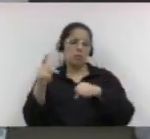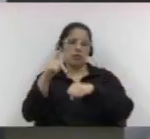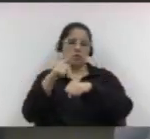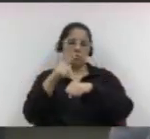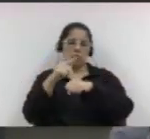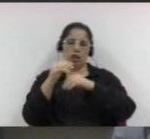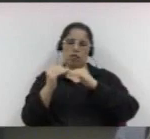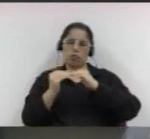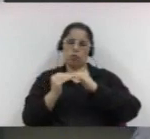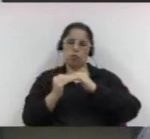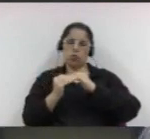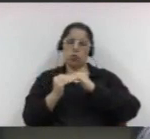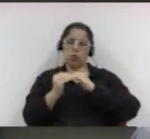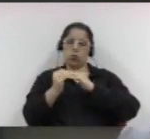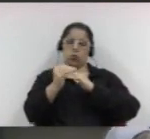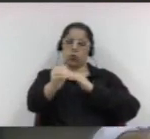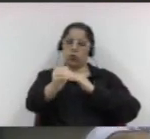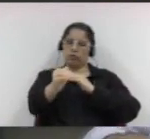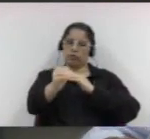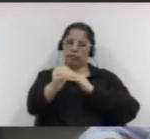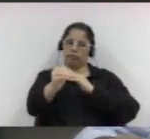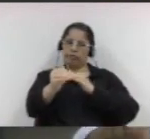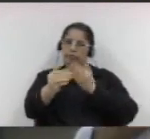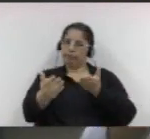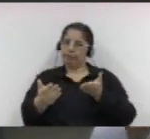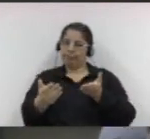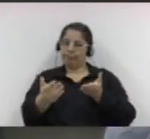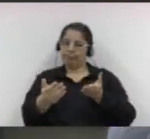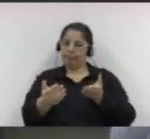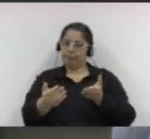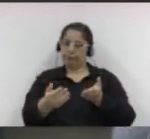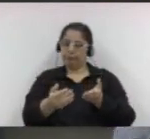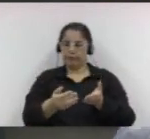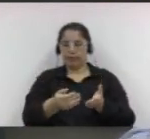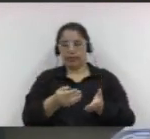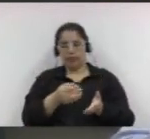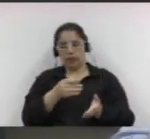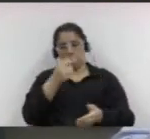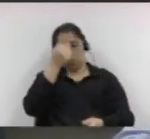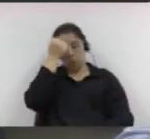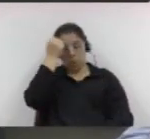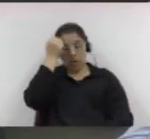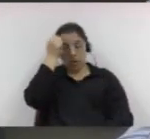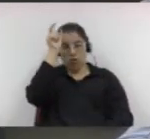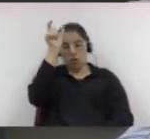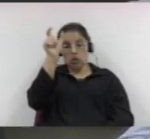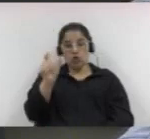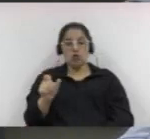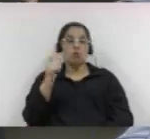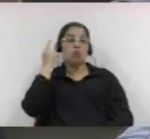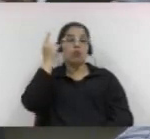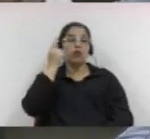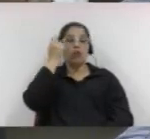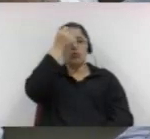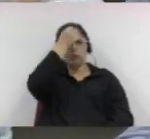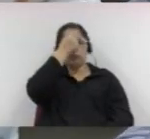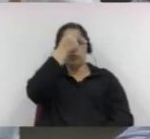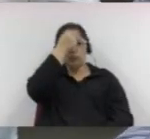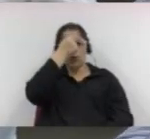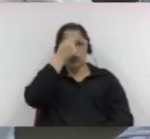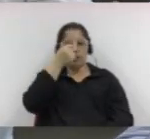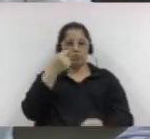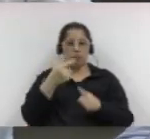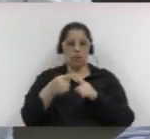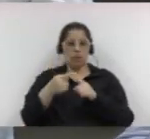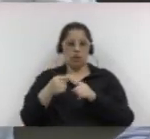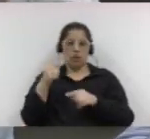que nem um asfalto que tem dentro da cidade. Acho que o vereador Jorge de Freitas pode até falar melhor, que Vossa Excelência esteve investigando, porque para